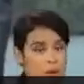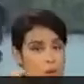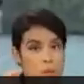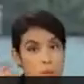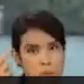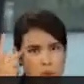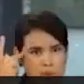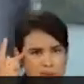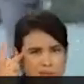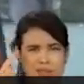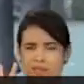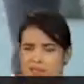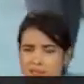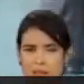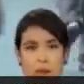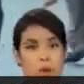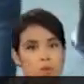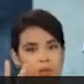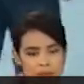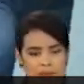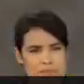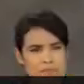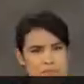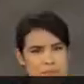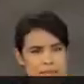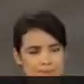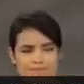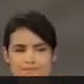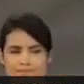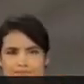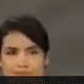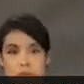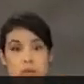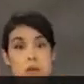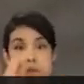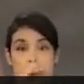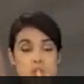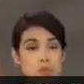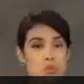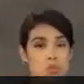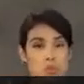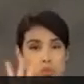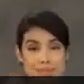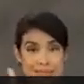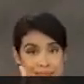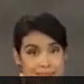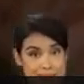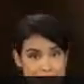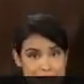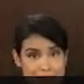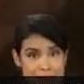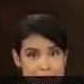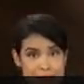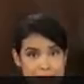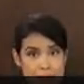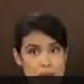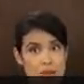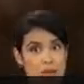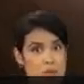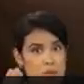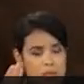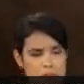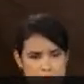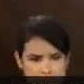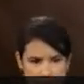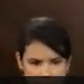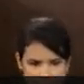60 casos diários de PIX suspeitos. Em todo o Brasil, só nos primeiros 6 meses do ano passado, o Banco Central